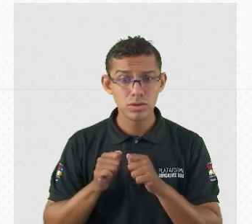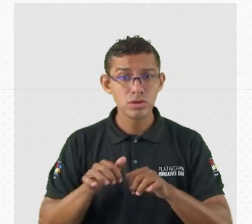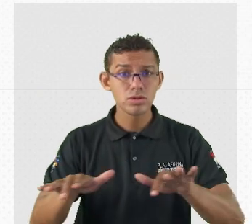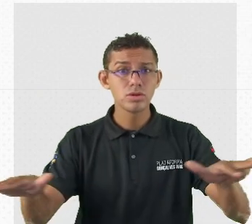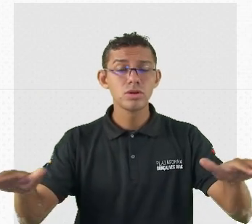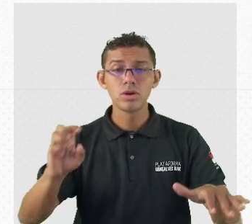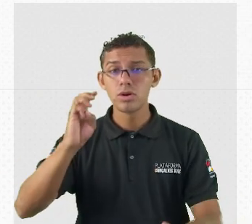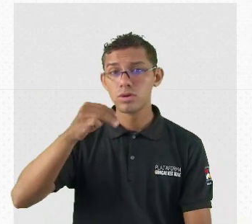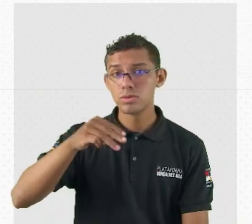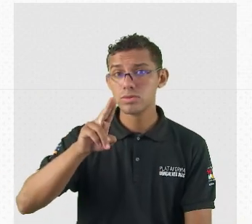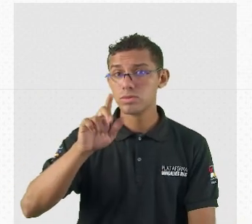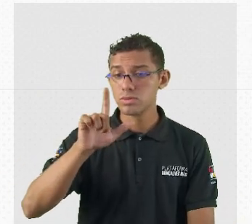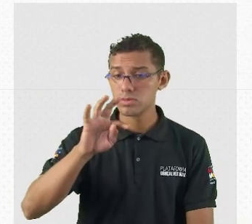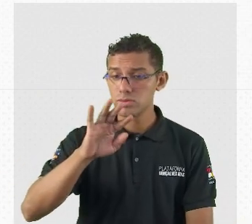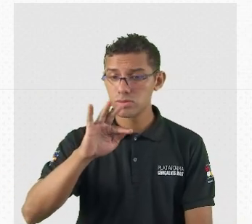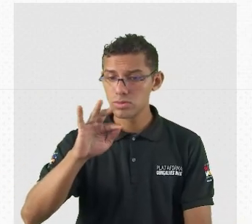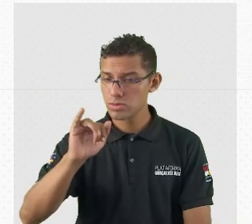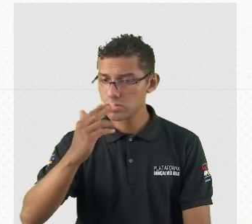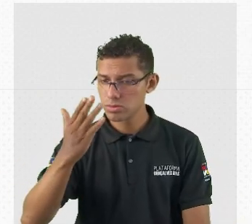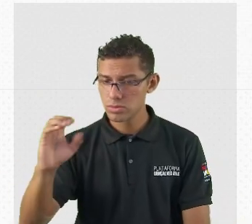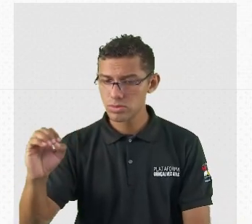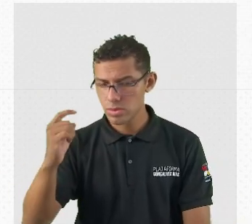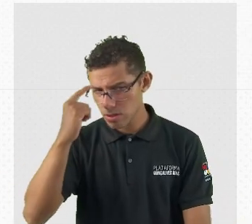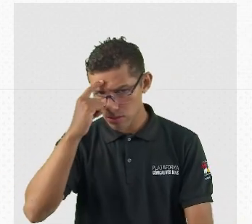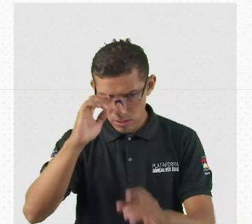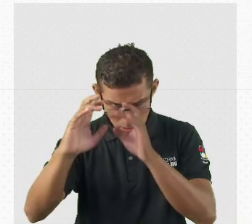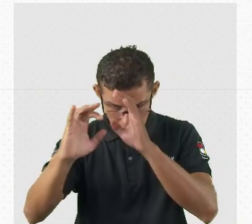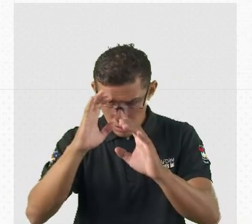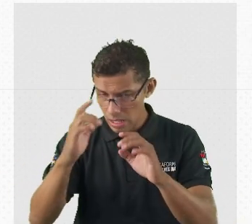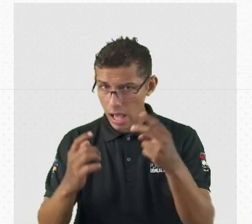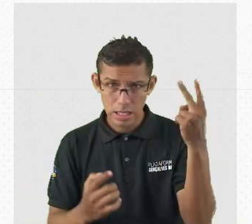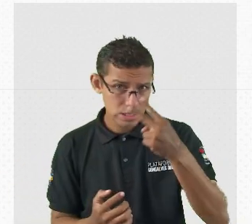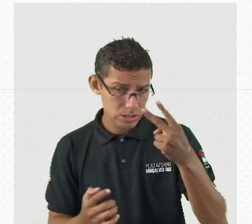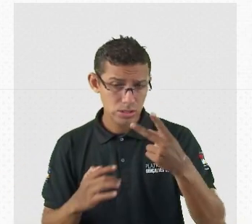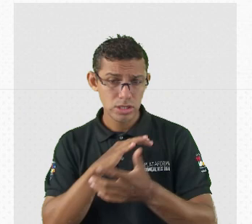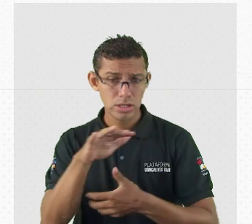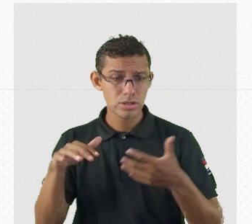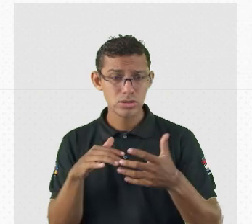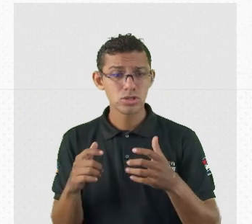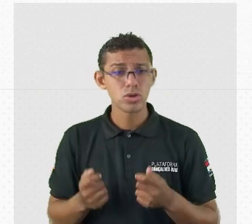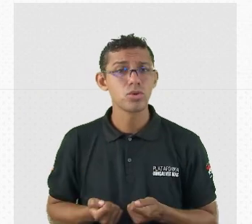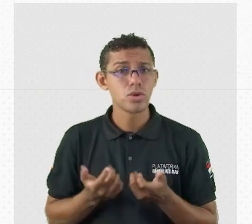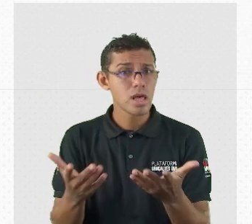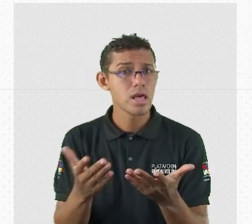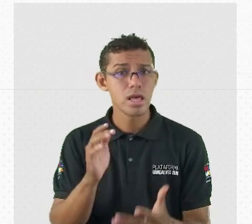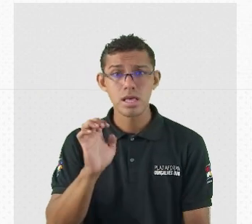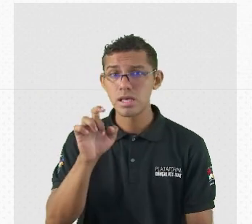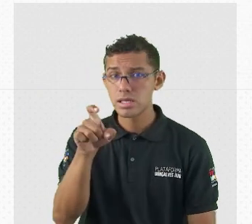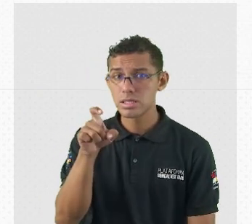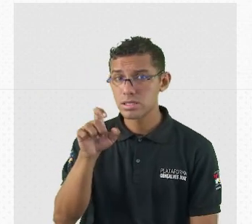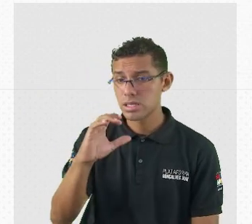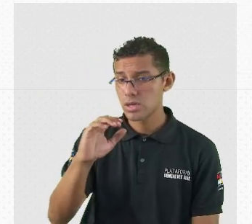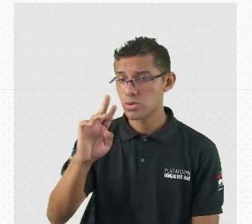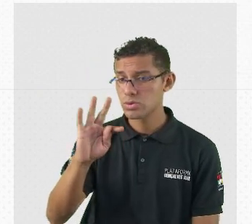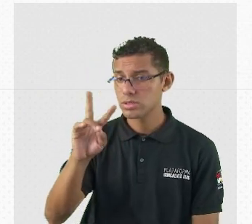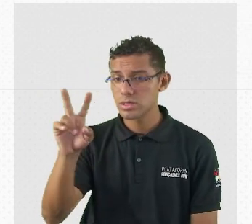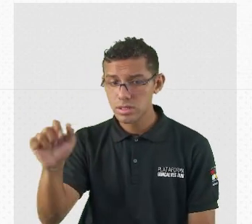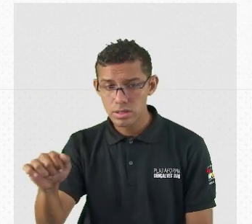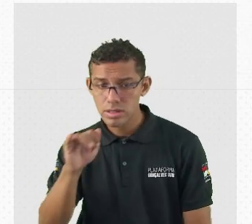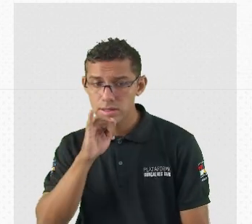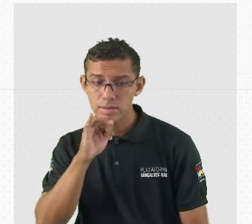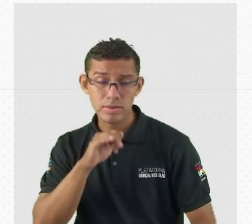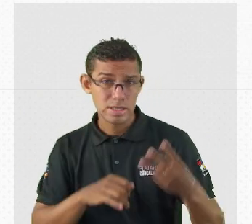que pensa o processo produtivo. Na segunda revolução, tu tinha um trabalhador que só executava funções pré-determinadas. Para a